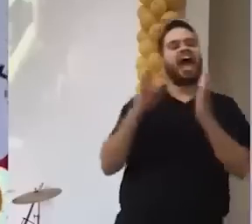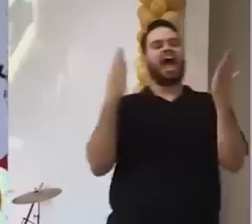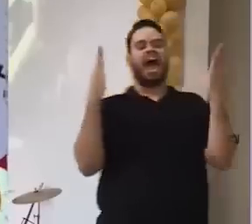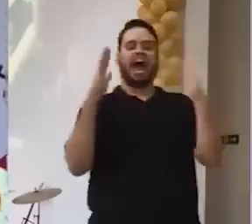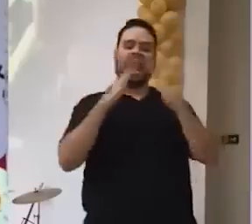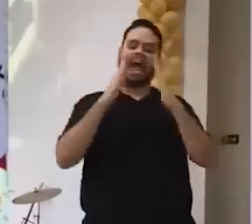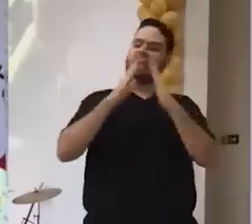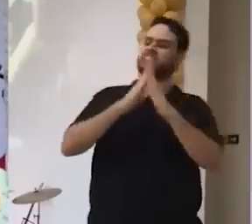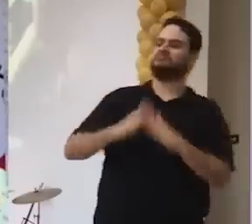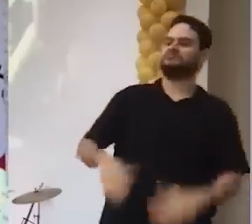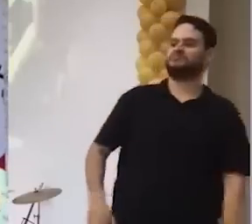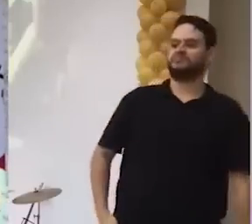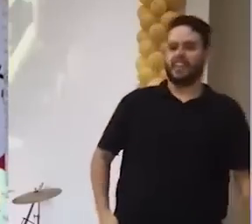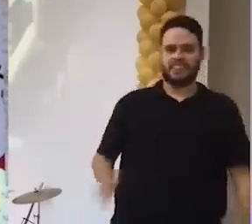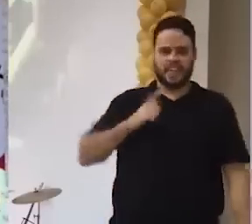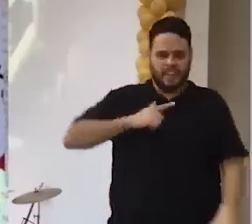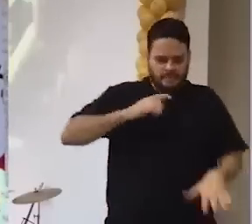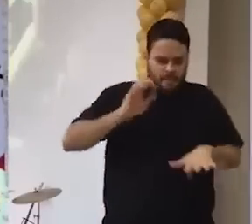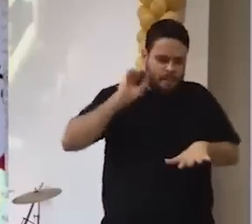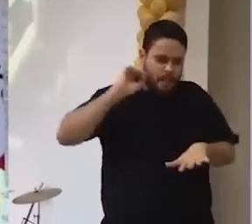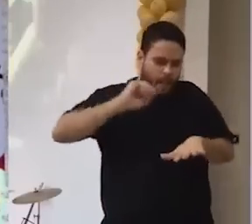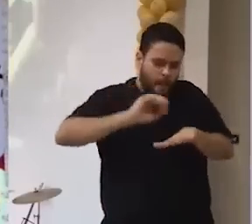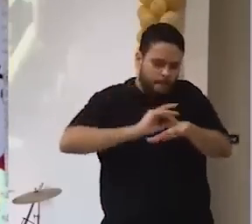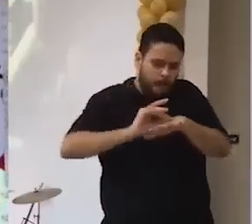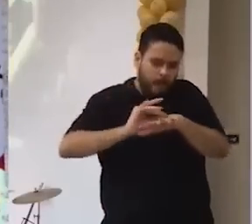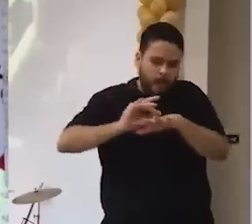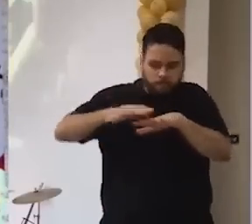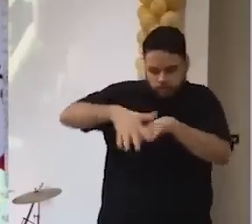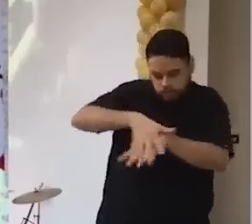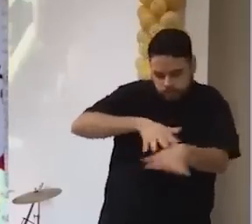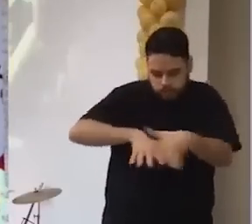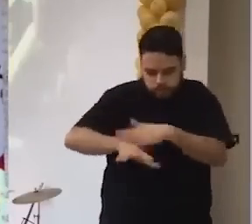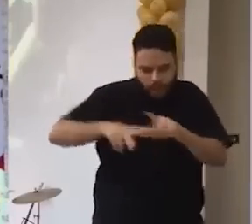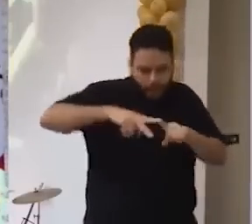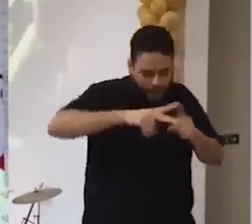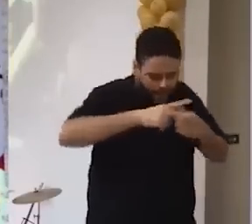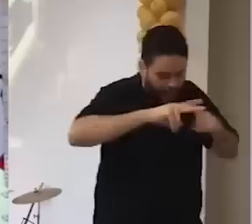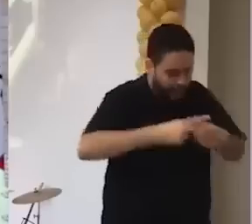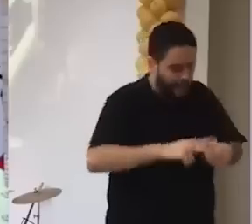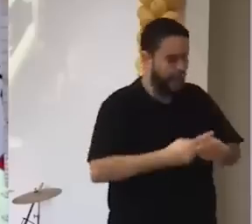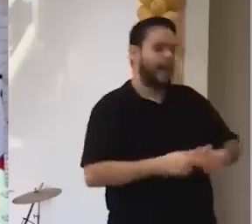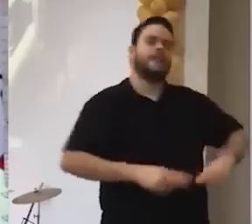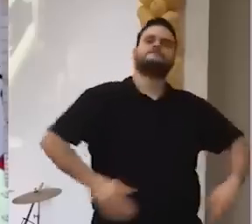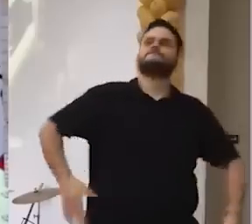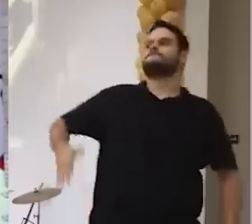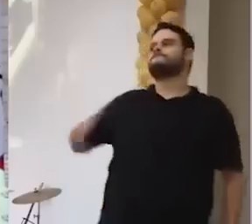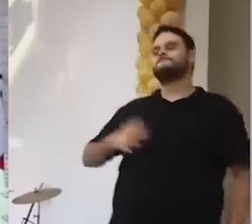um bom prato de arroz com feijão e dorme a noite toda bem dormida.